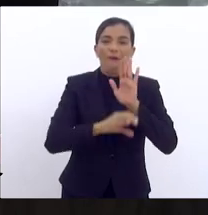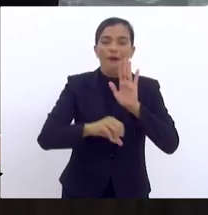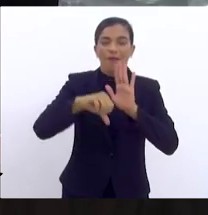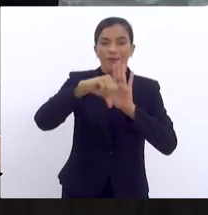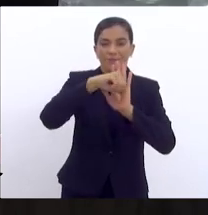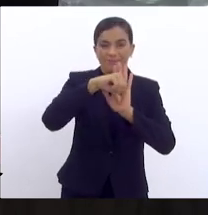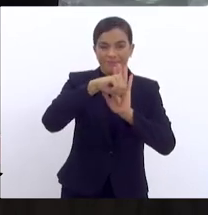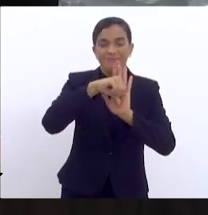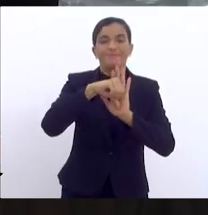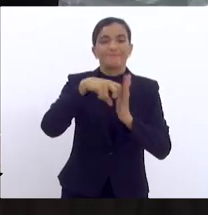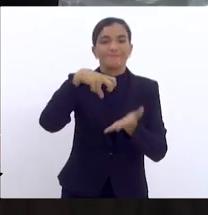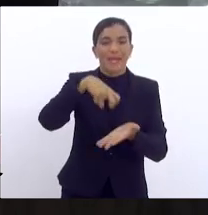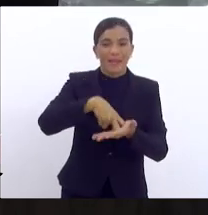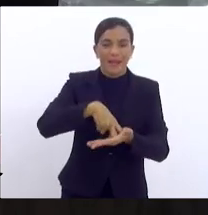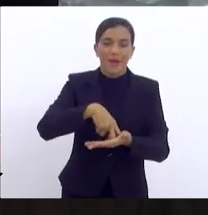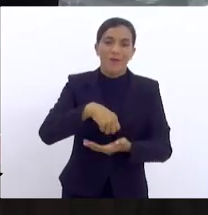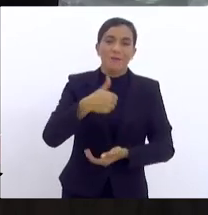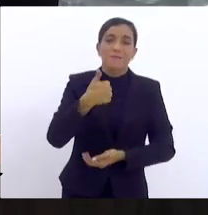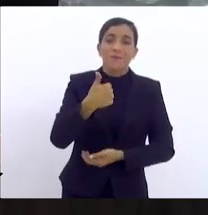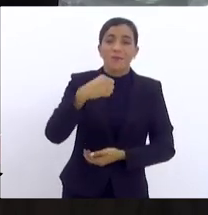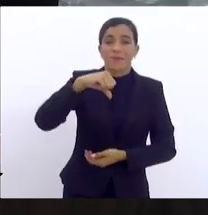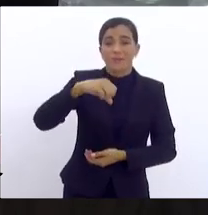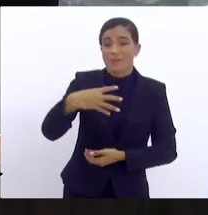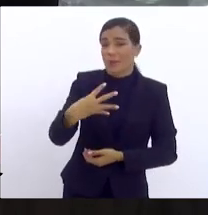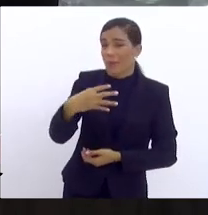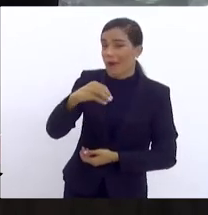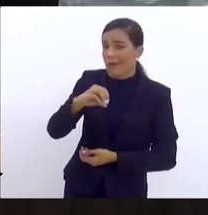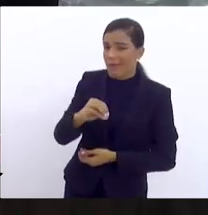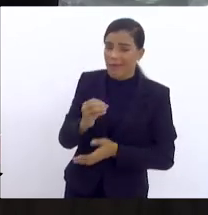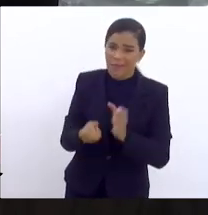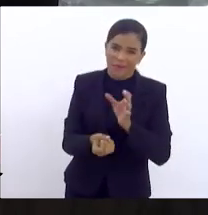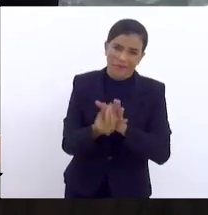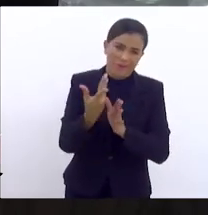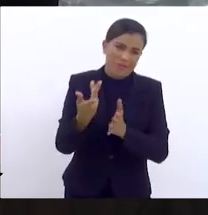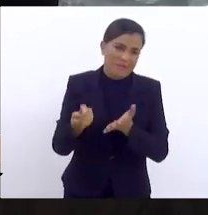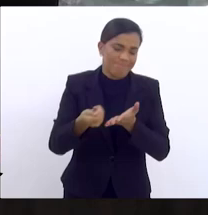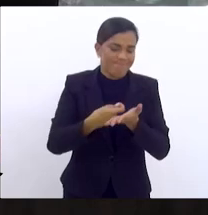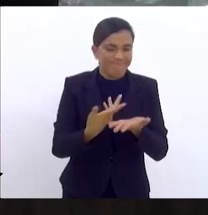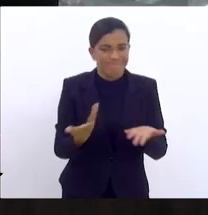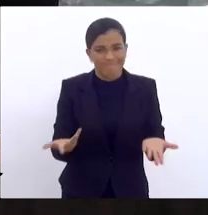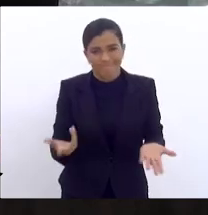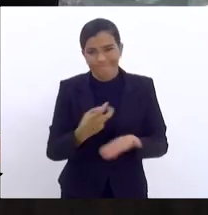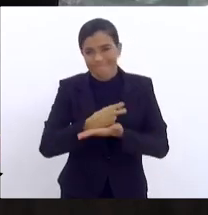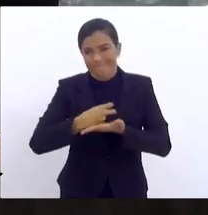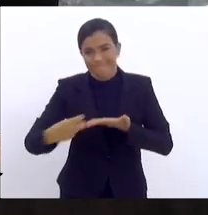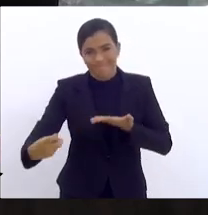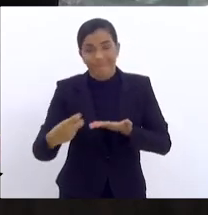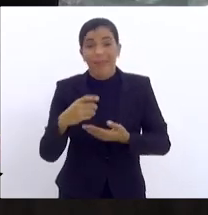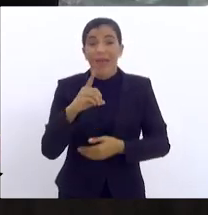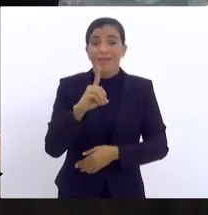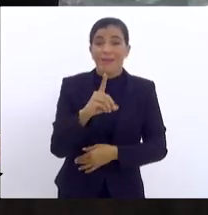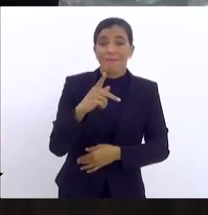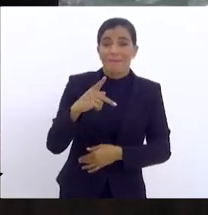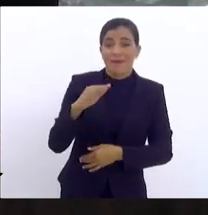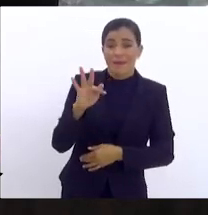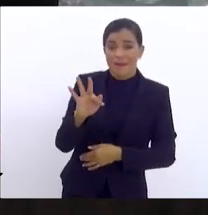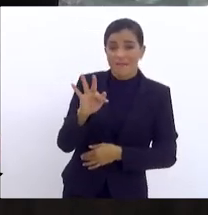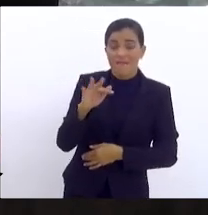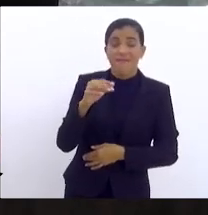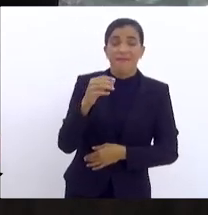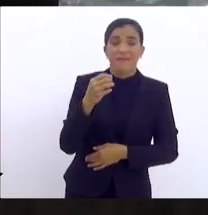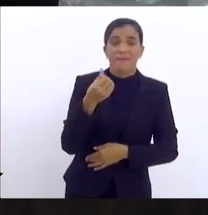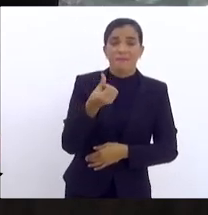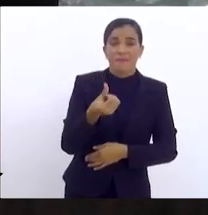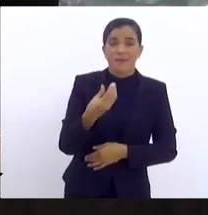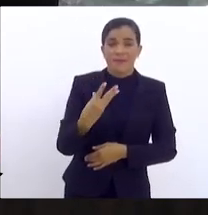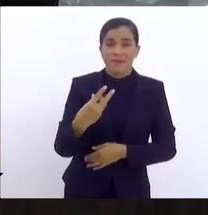de Processo Penal do impedimento muito bem colocado da adpf 635 nessa excepcionalidade